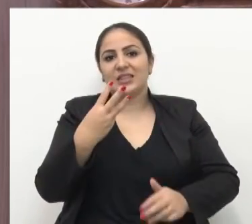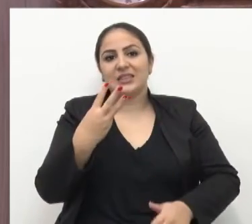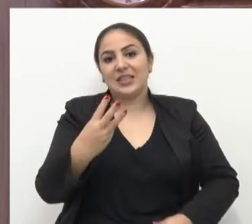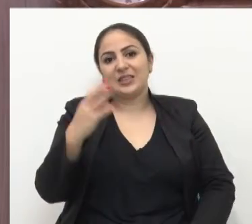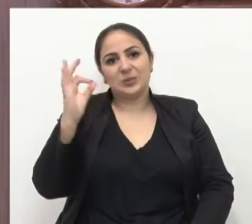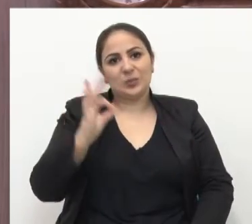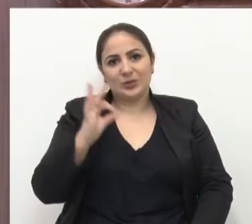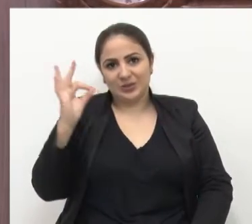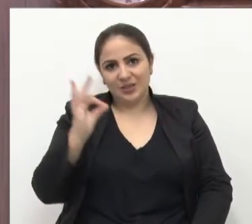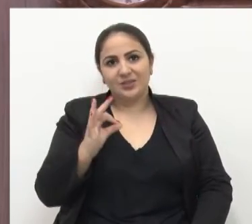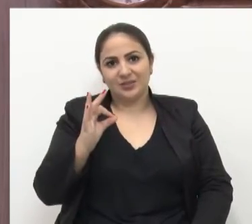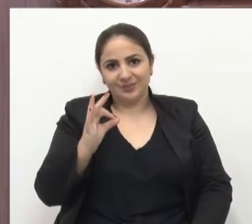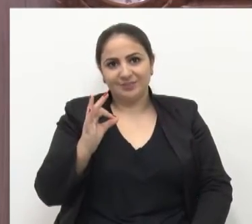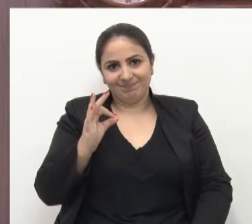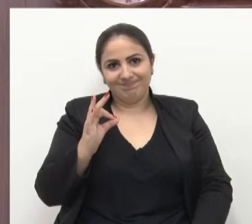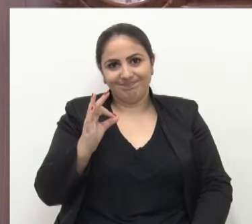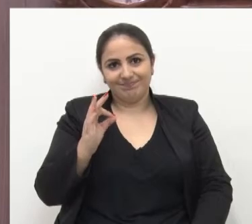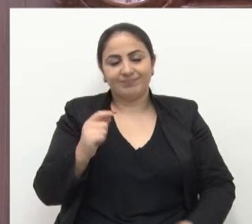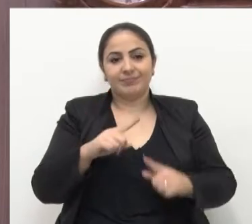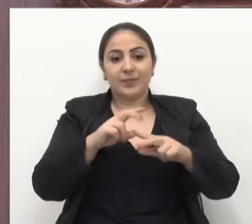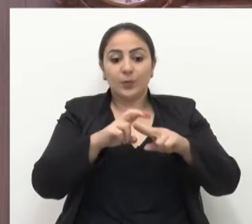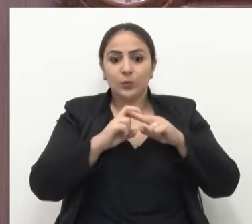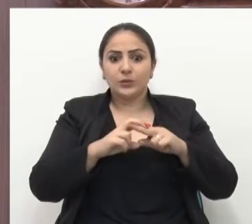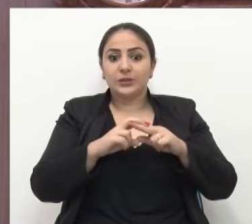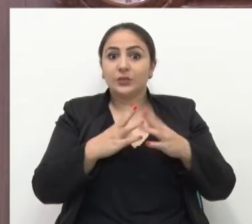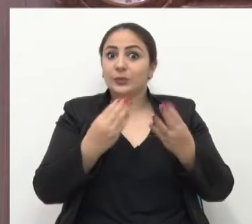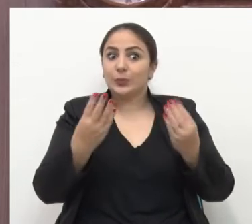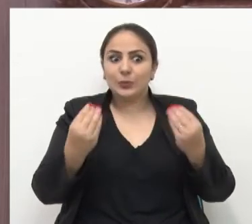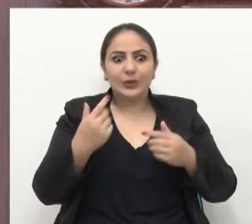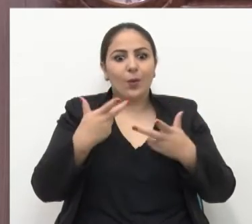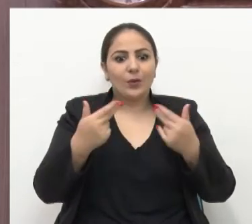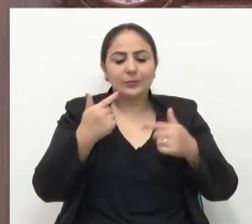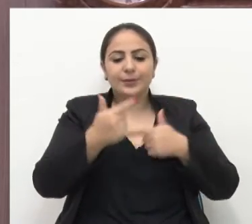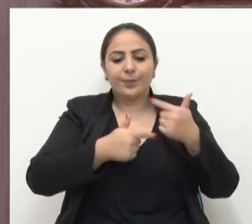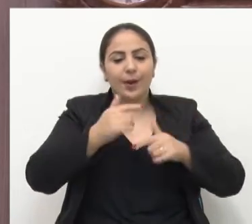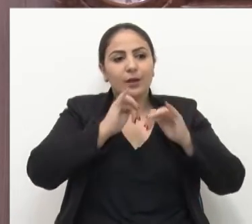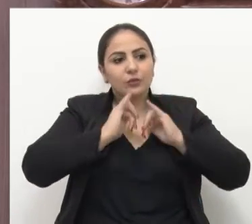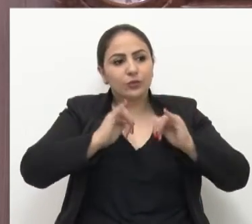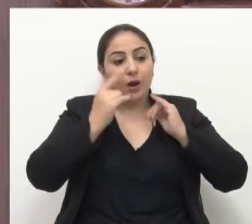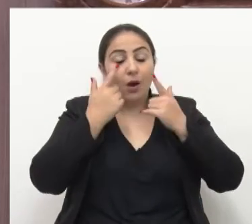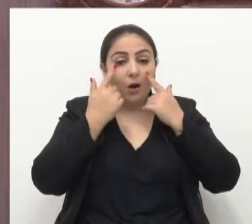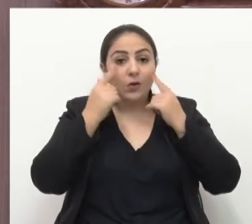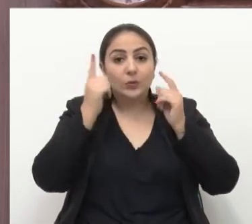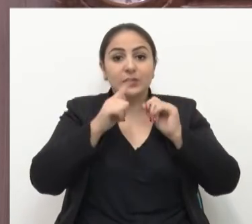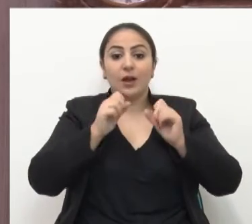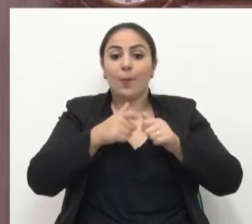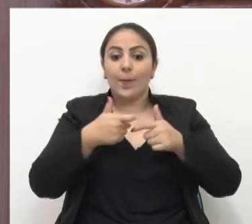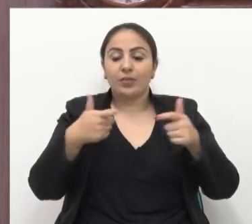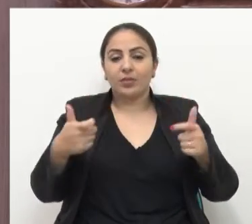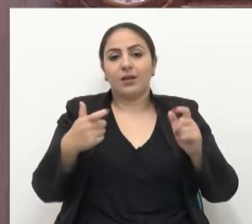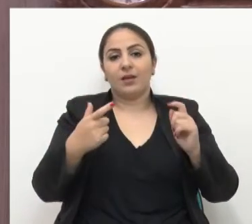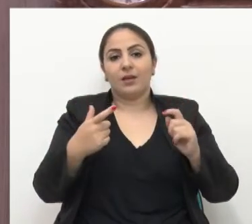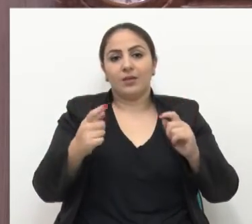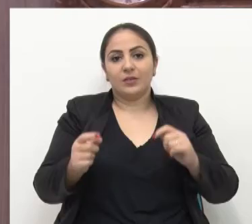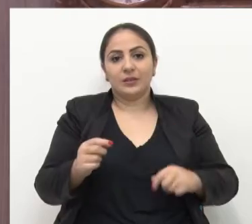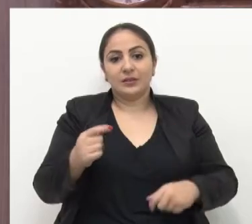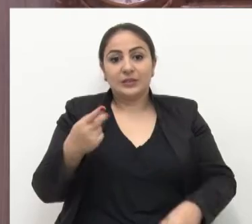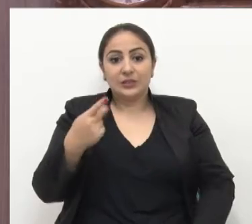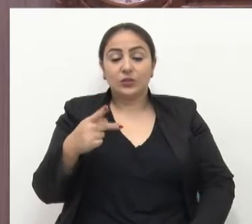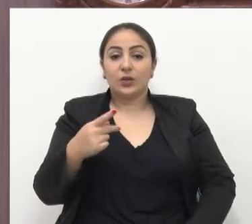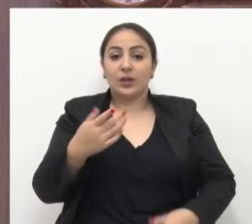o número de contribuintes que colaboram com esses fundos então tem muito campo para a gente trabalhar para divulgar para aumentar essa destinação